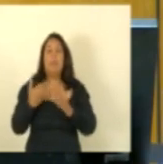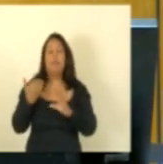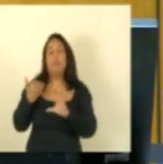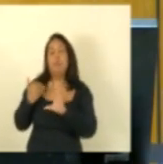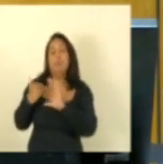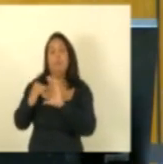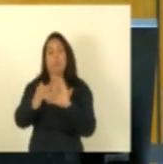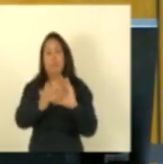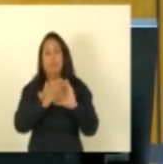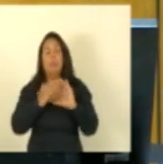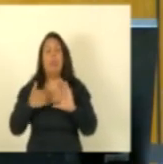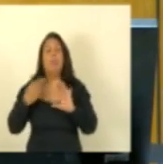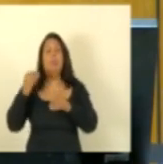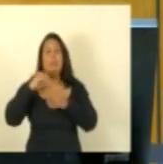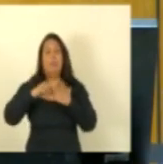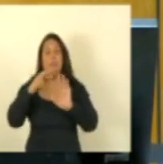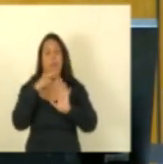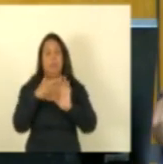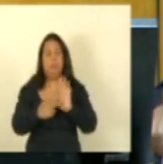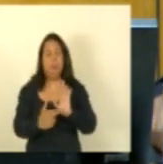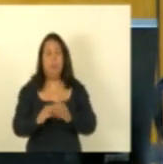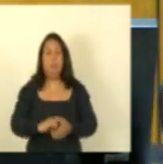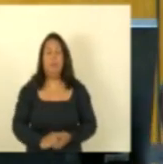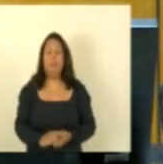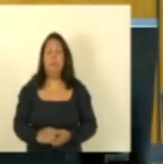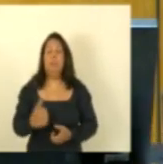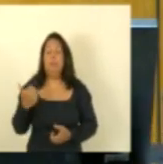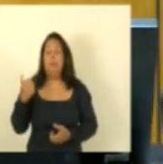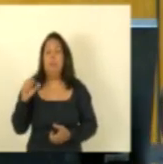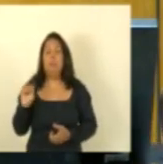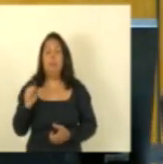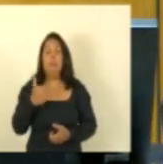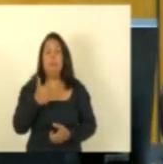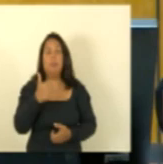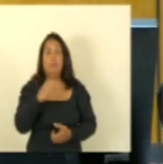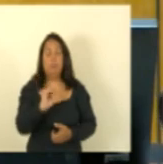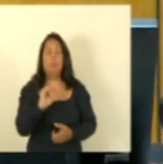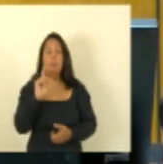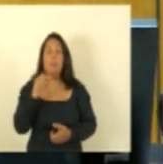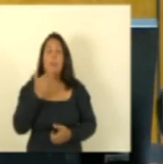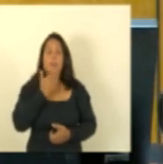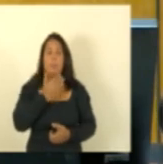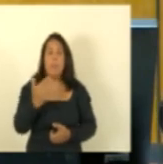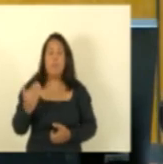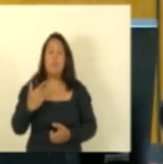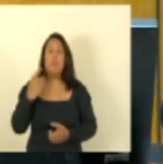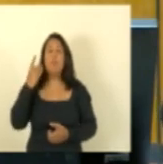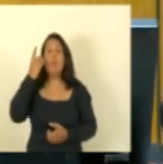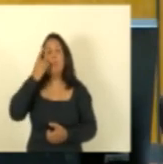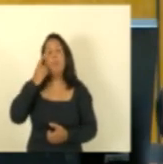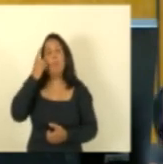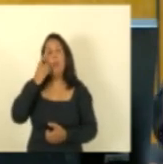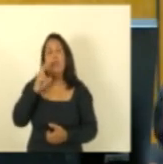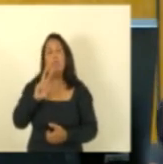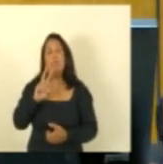forma regimental. 18 e 19 são requerimentos dos deputados Gandini